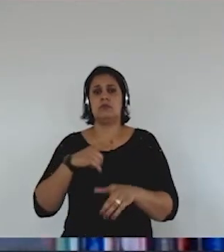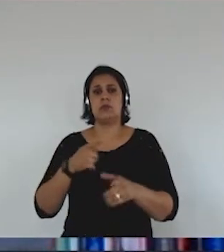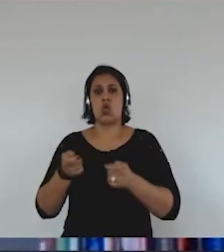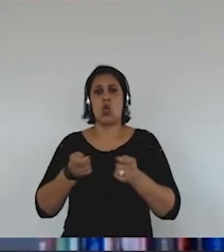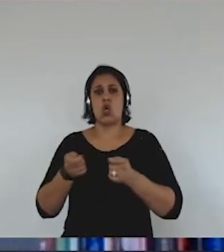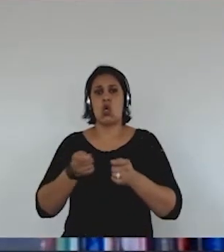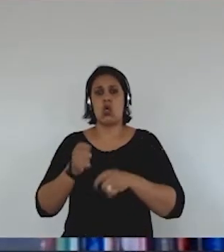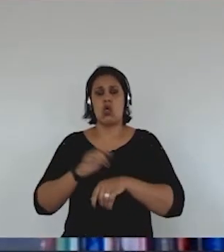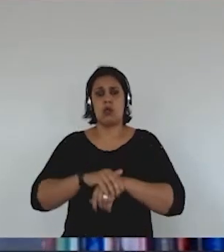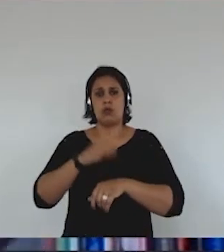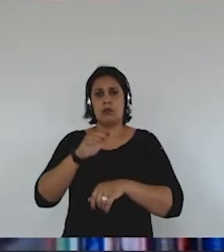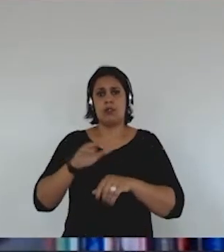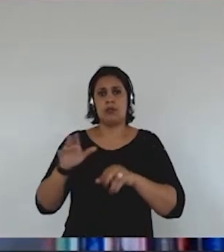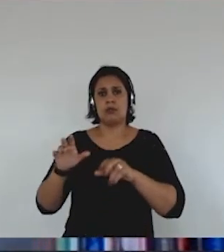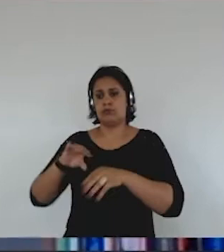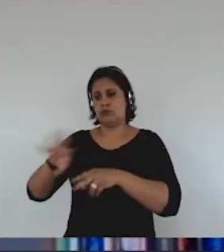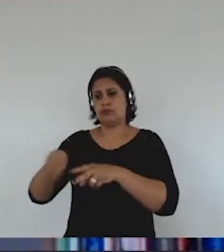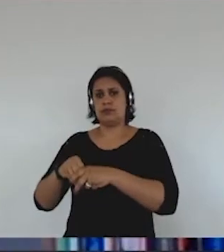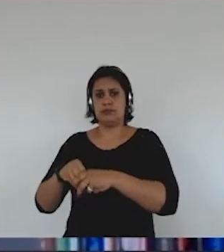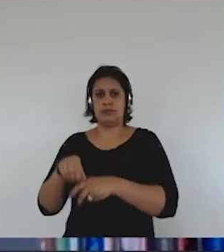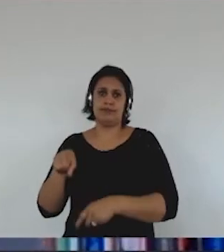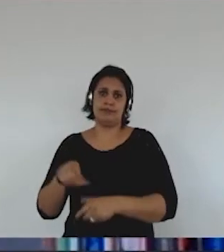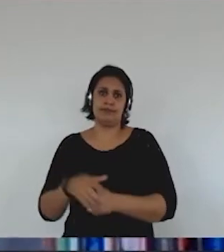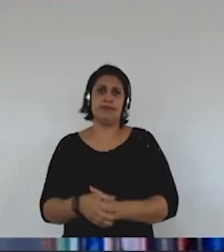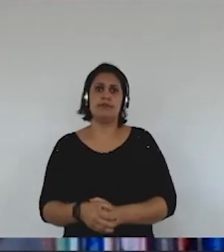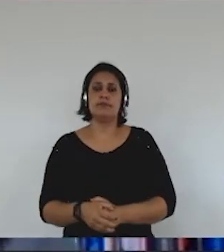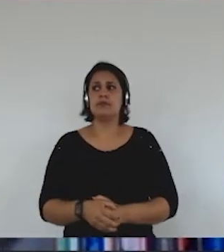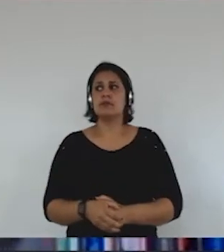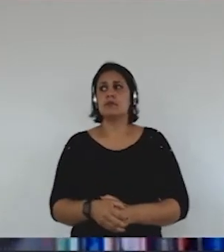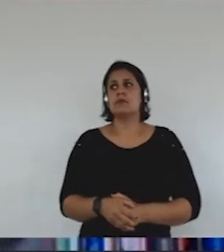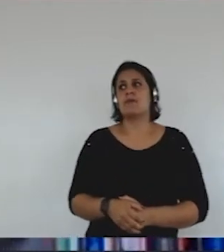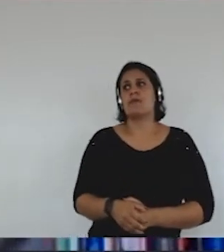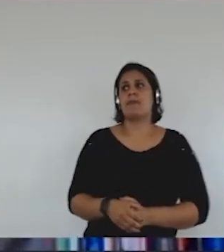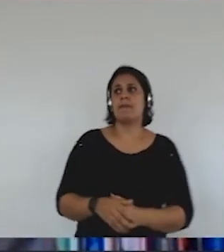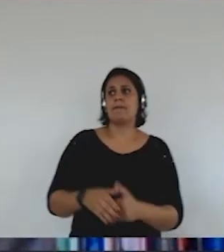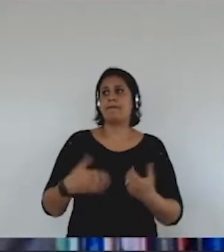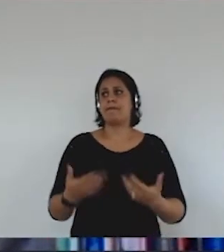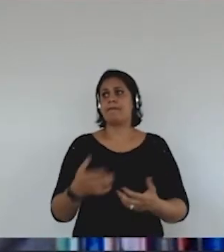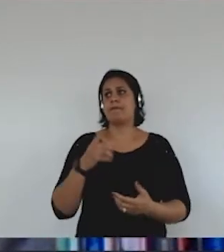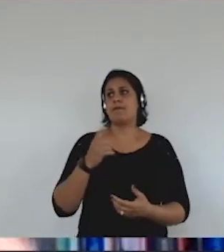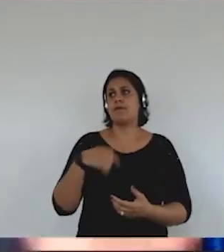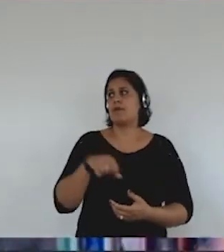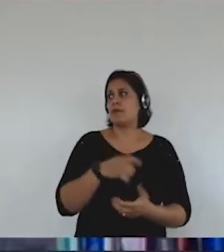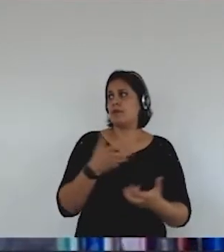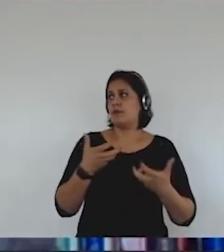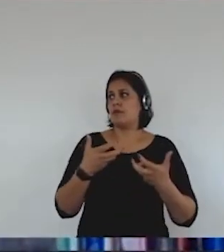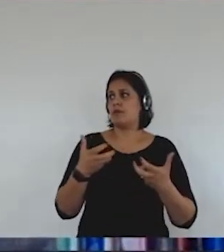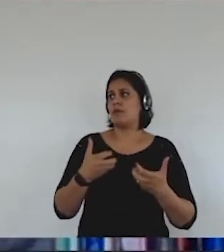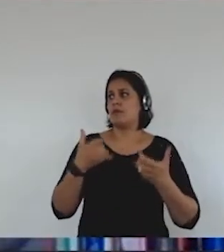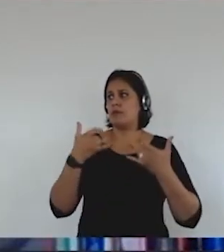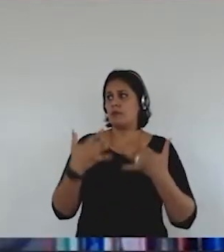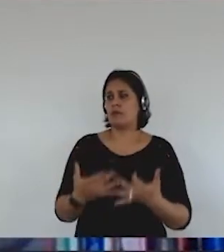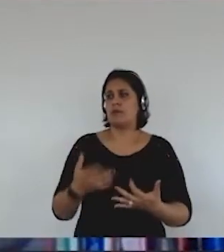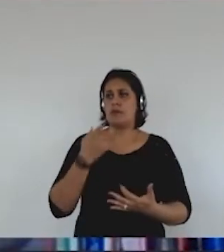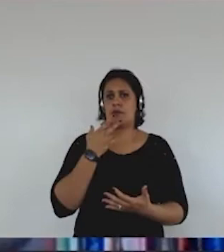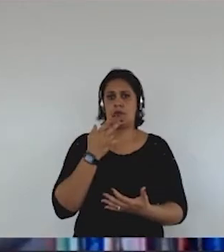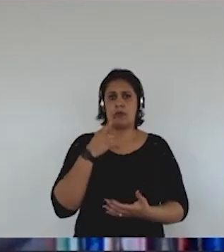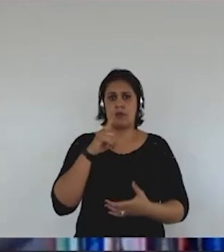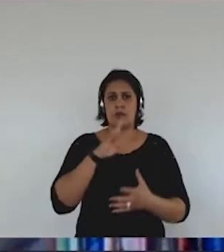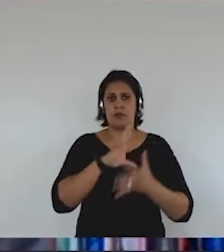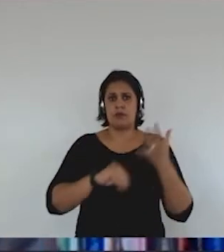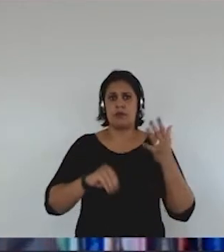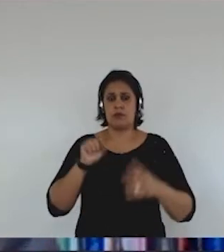maior acerca da corrupção. E a ideia é a gente falar exatamente desse modelo de